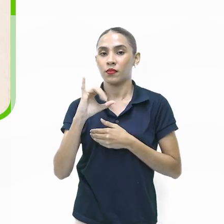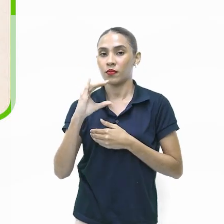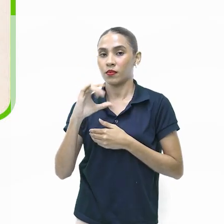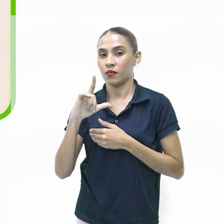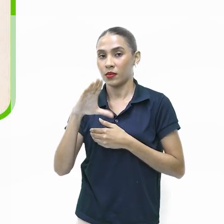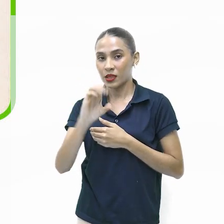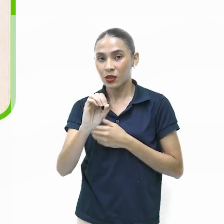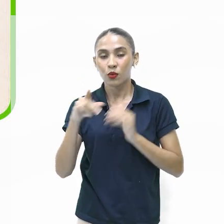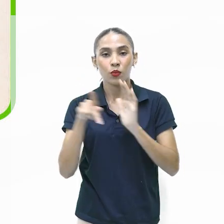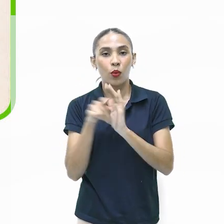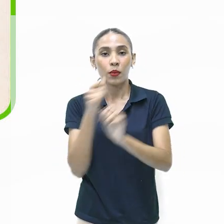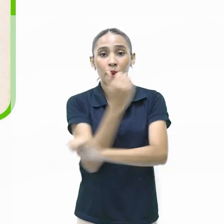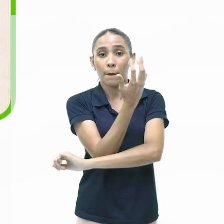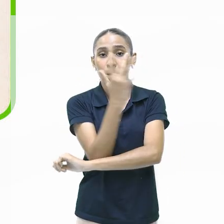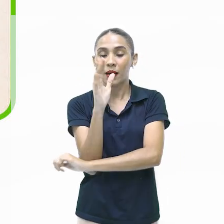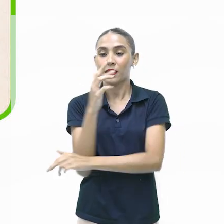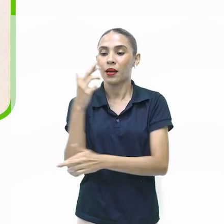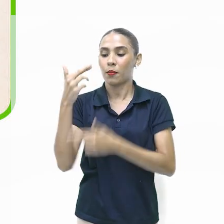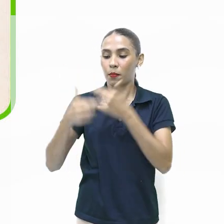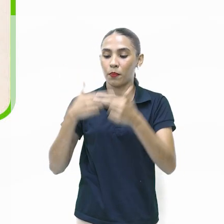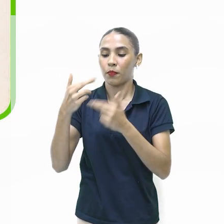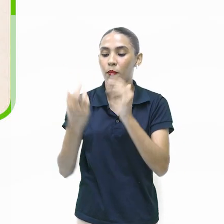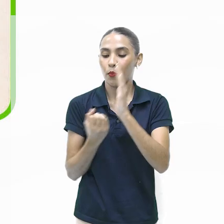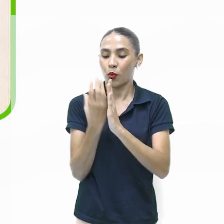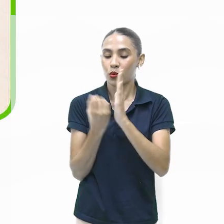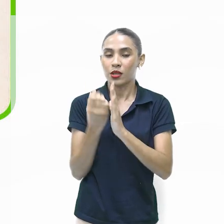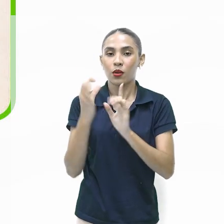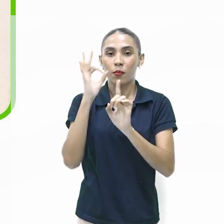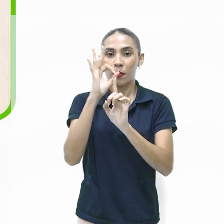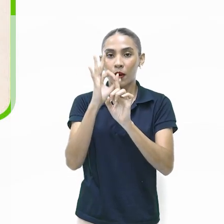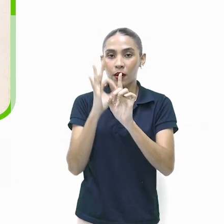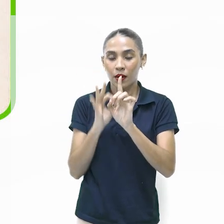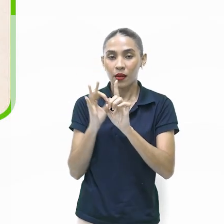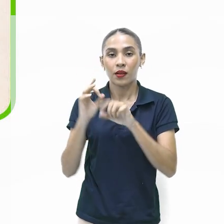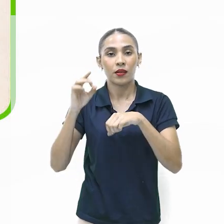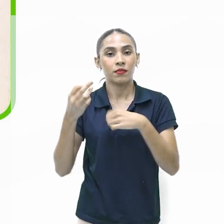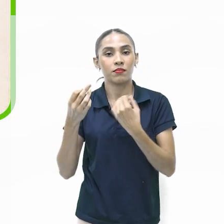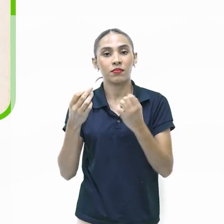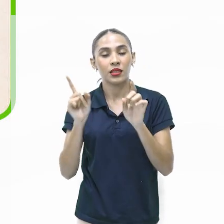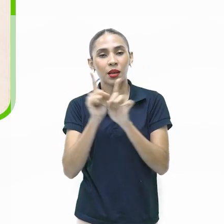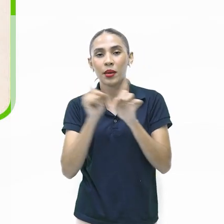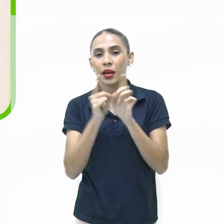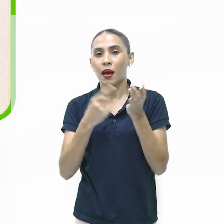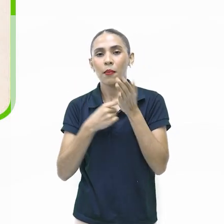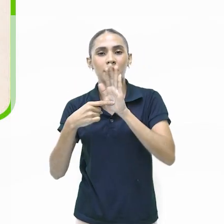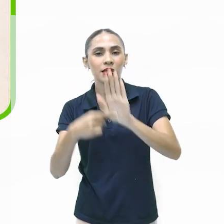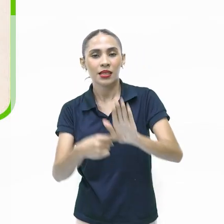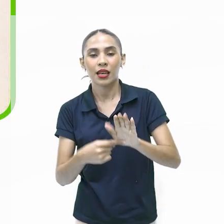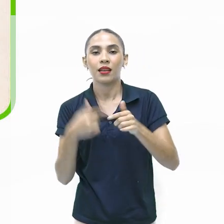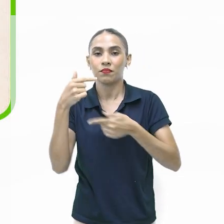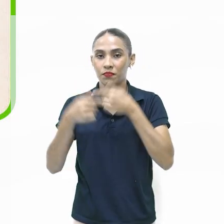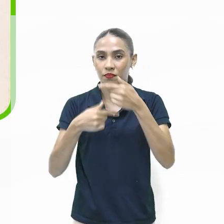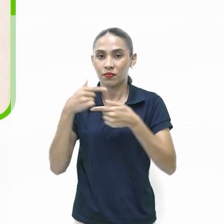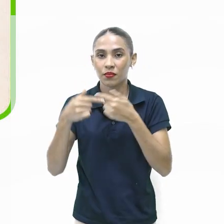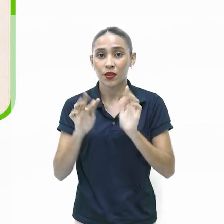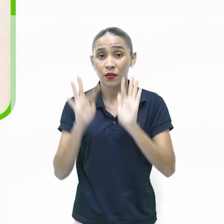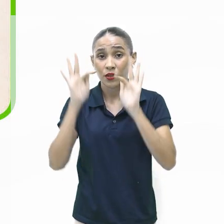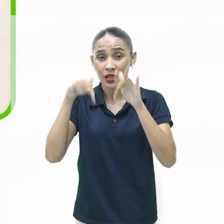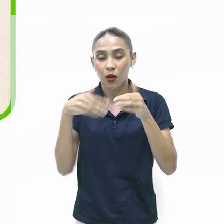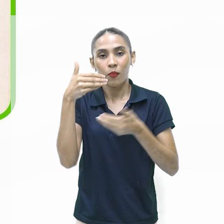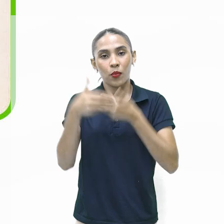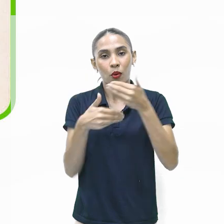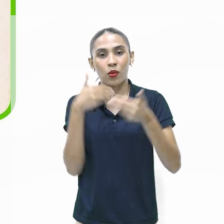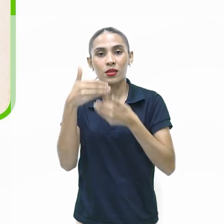de desenvolvimento dessa planta, né, na produção ali das ervilhas, além de apresentar muitos descendentes ali